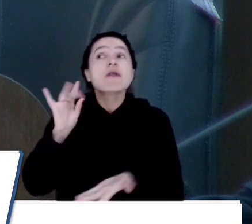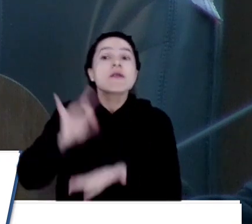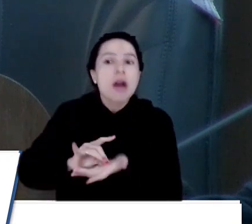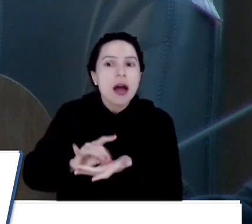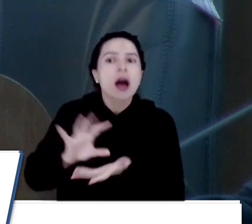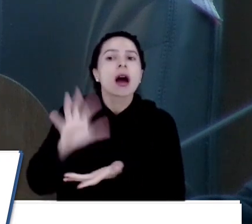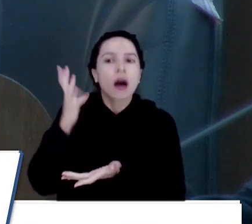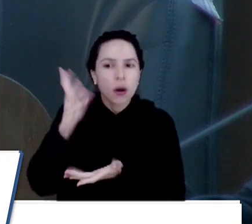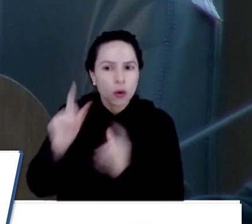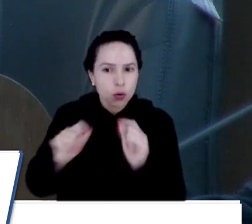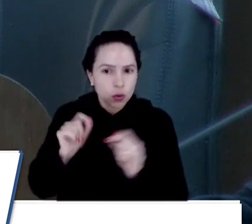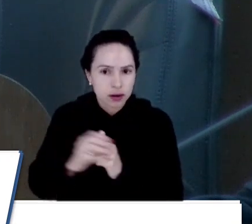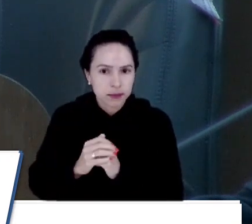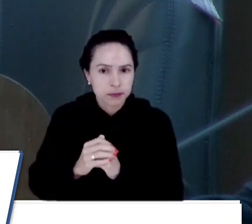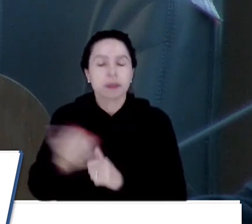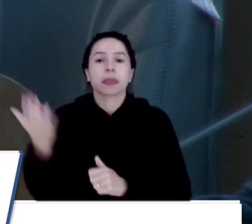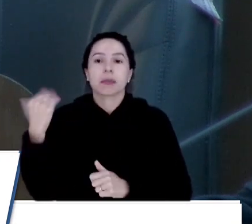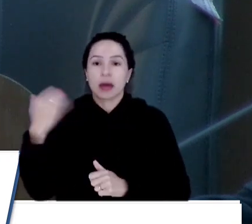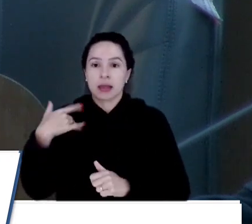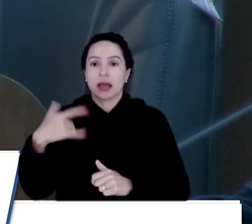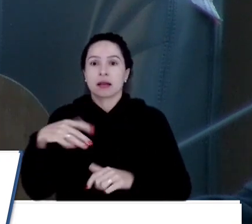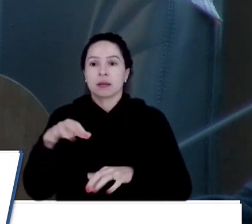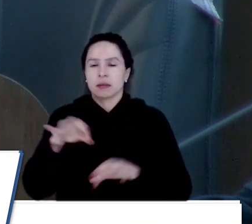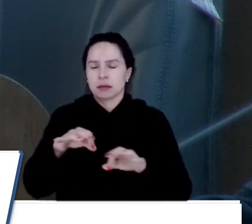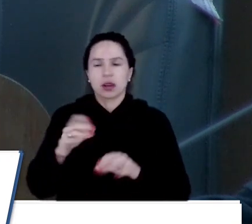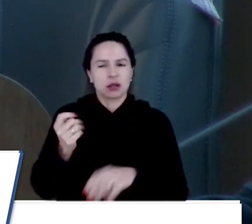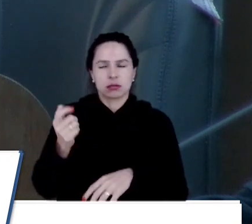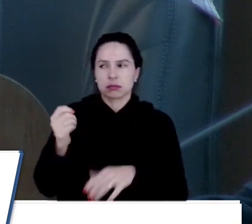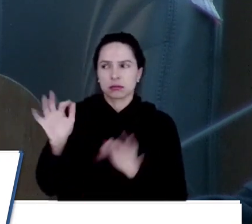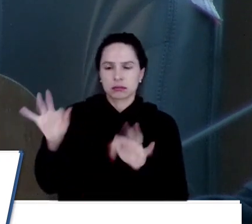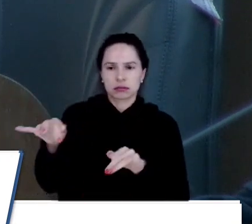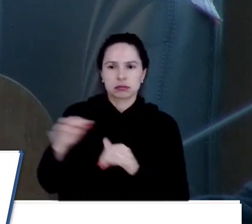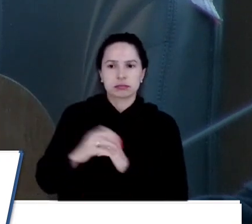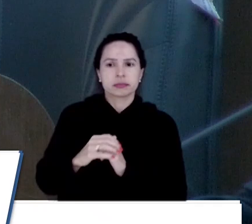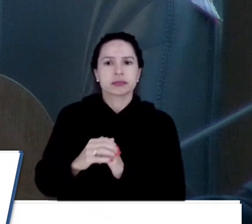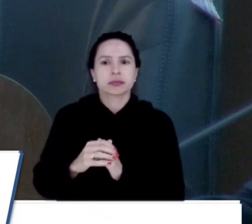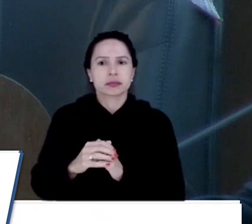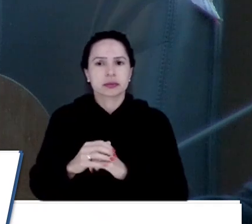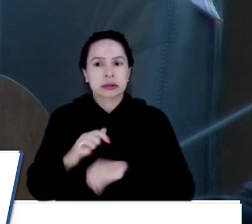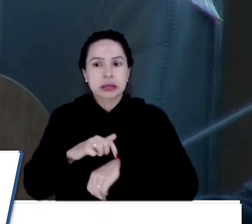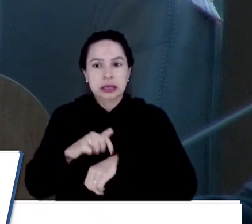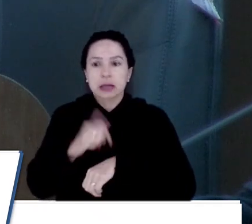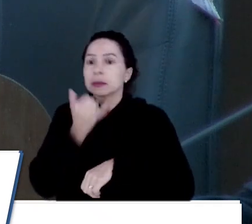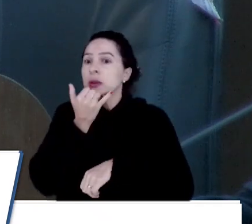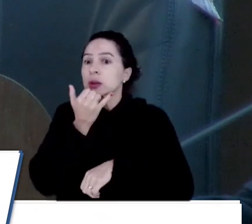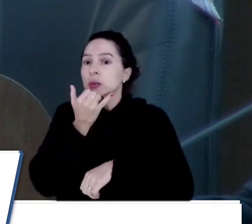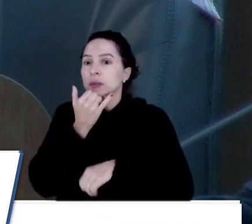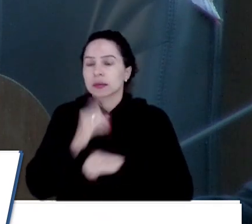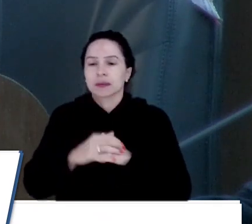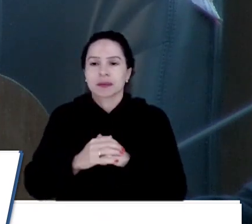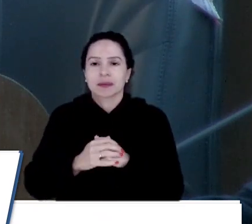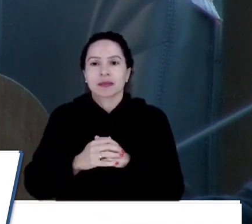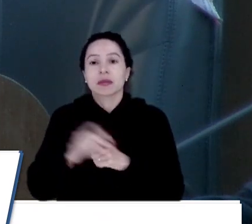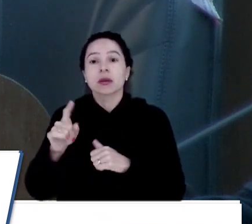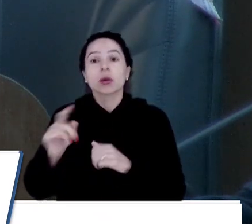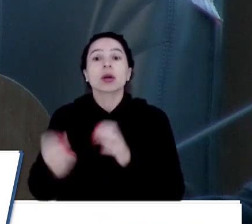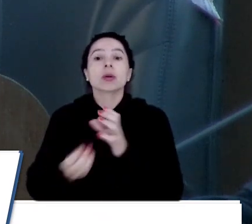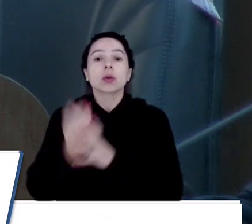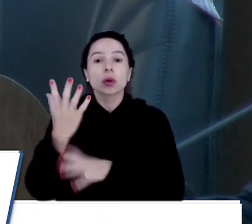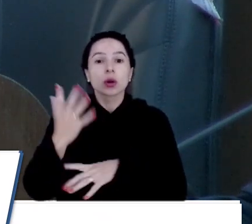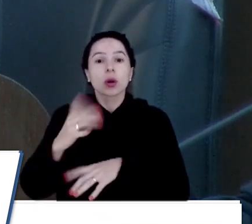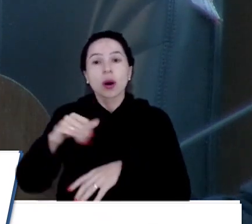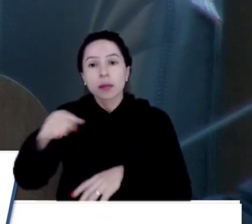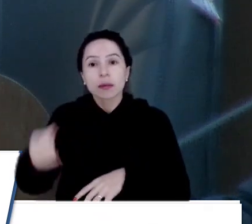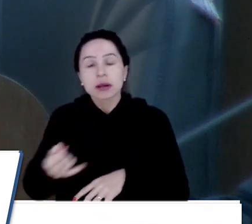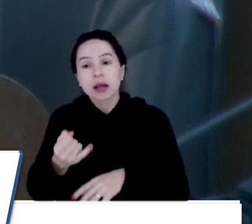acontecendo. Quando nós fizemos, já estou encerrando, presidente, estou tomando até o teu tempo, Rogério. Quando surgiu uma oportunidade,